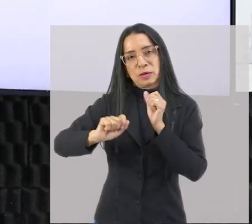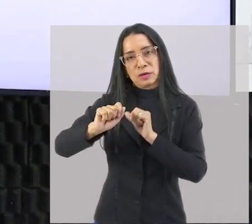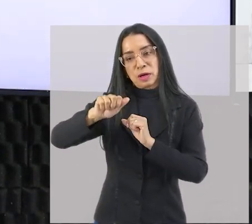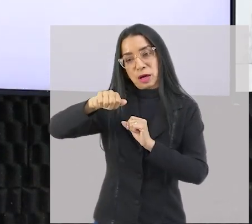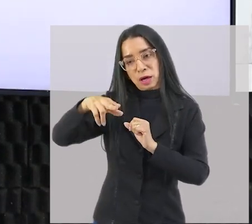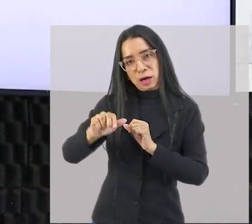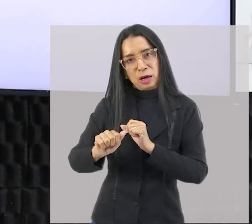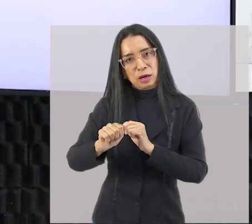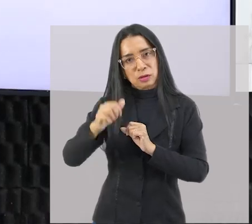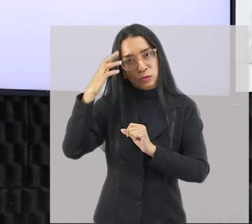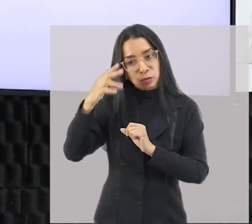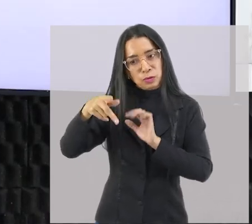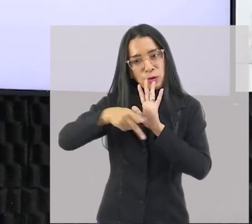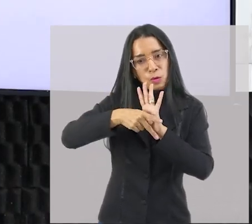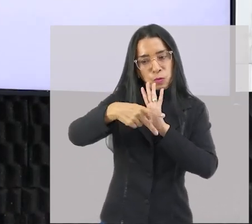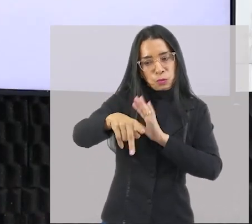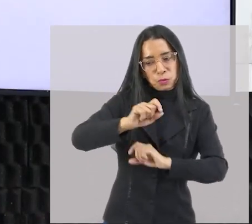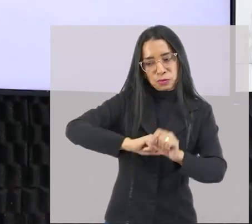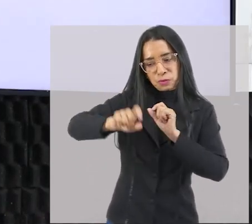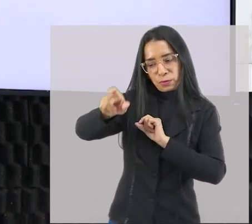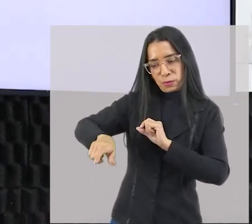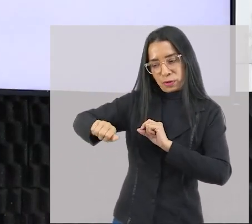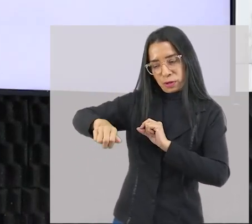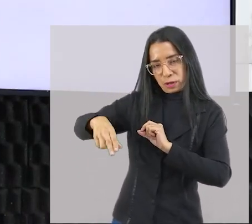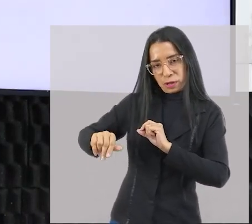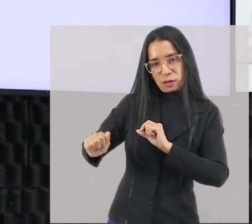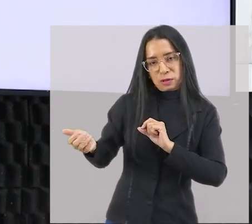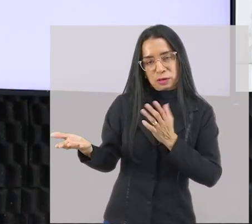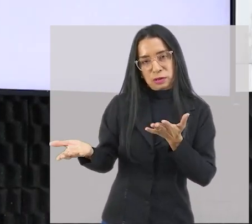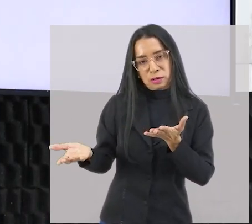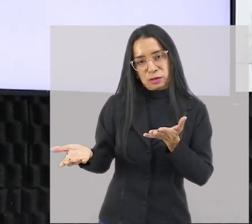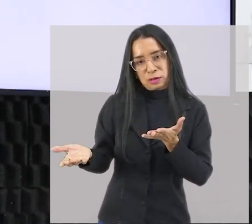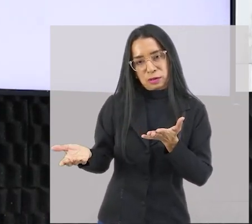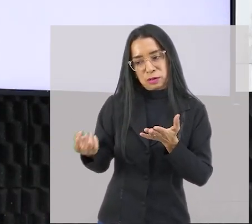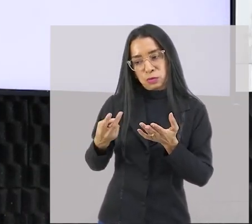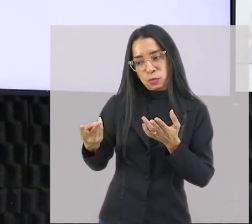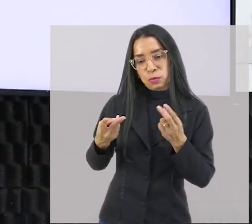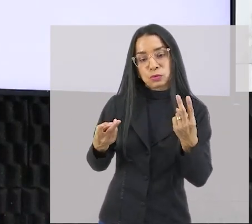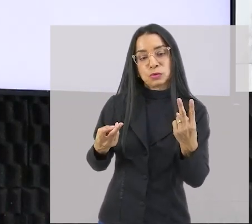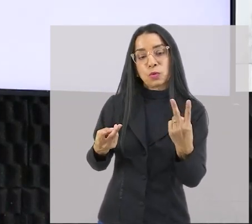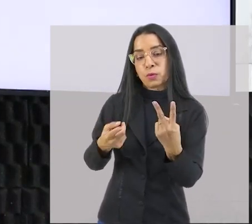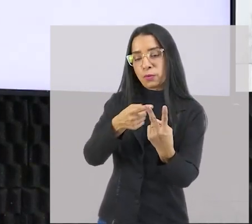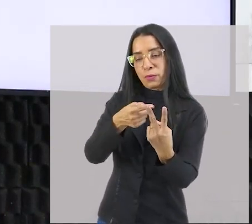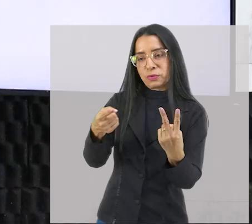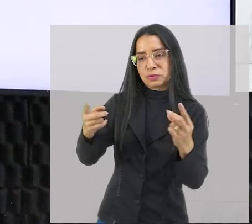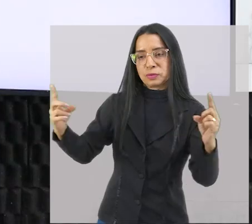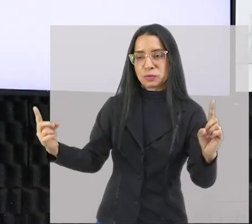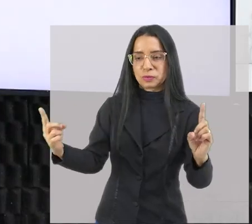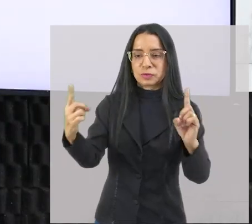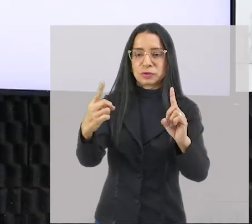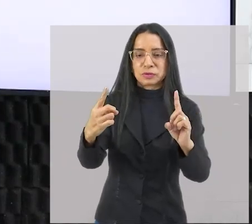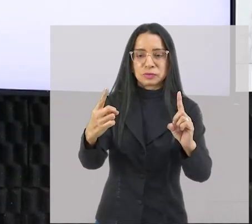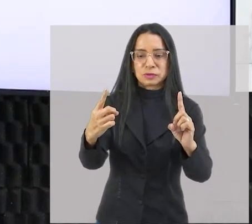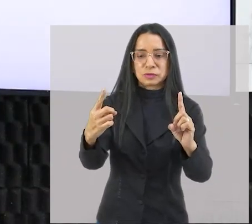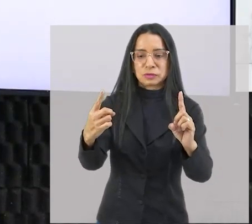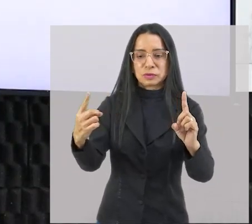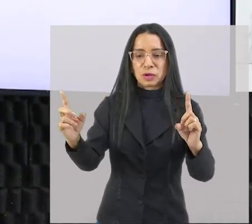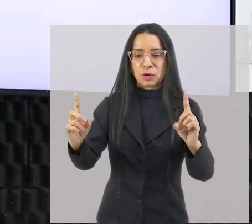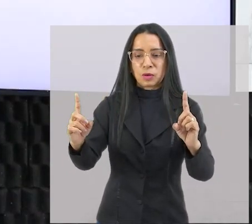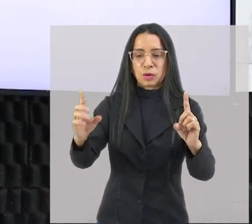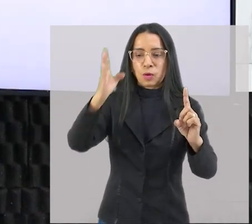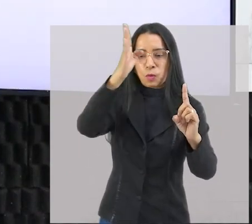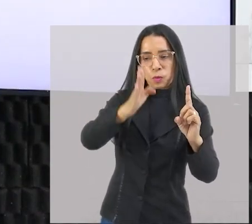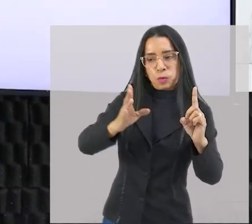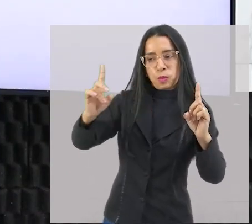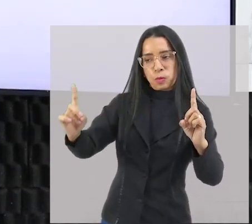sonhei contigo. Só que a gente estava de frente ao espelho, ela está me olhando e rindo. Eu sonhei contigo, a gente estava nós dois de frente ao espelho, só que a gente não estava se vendo de frente. Era como se nós estivéssemos